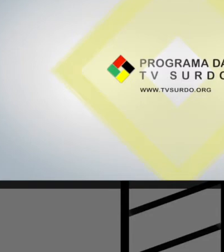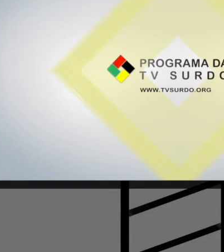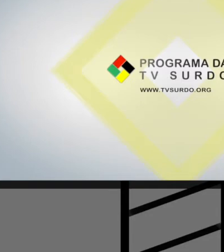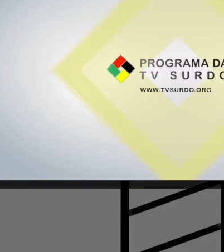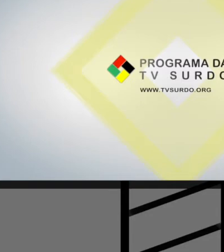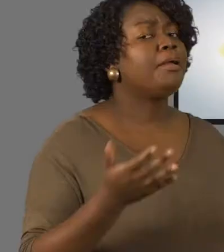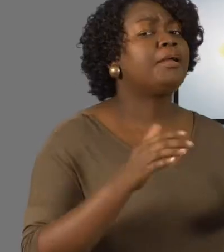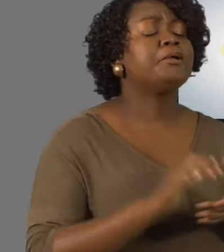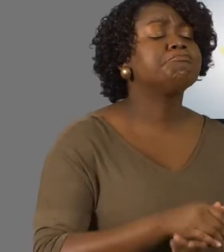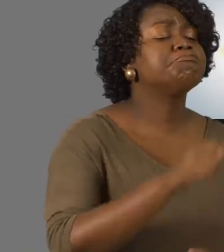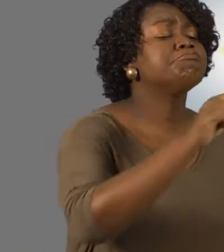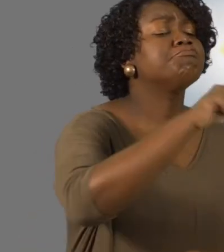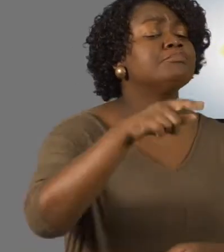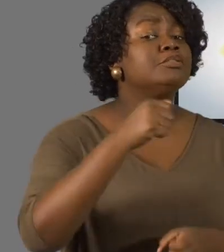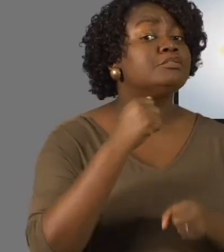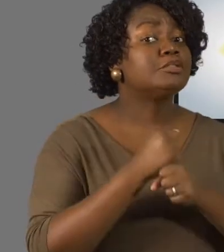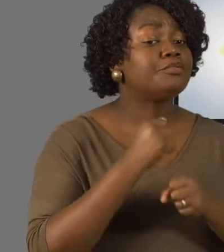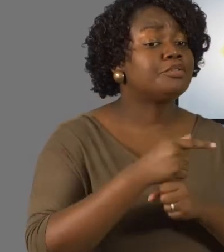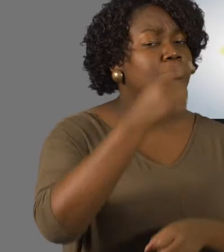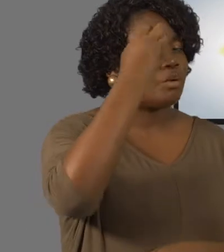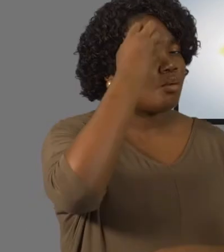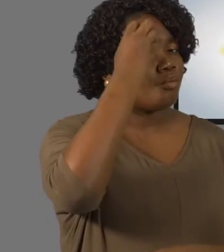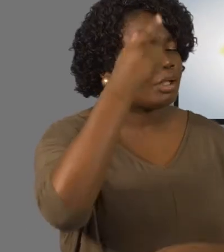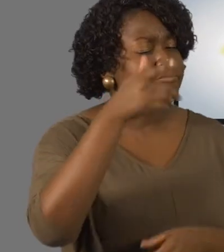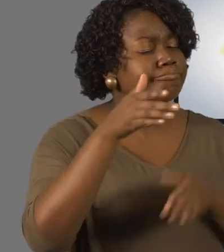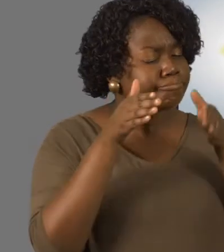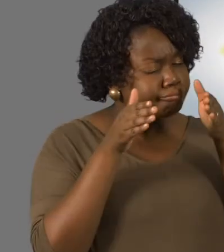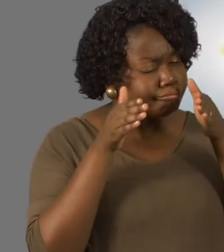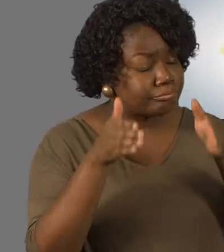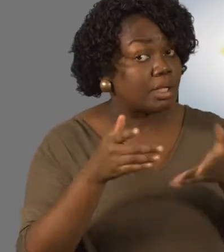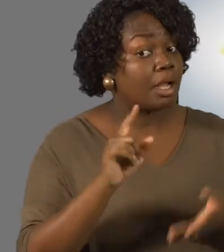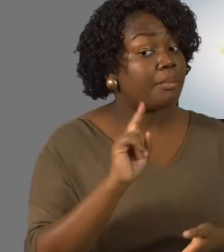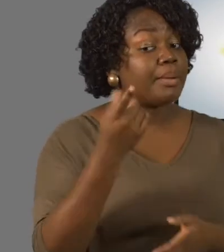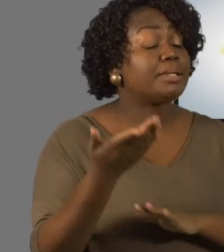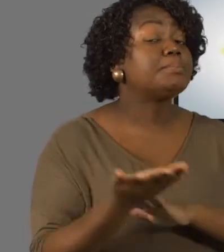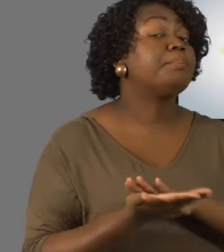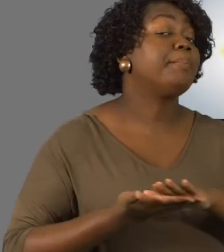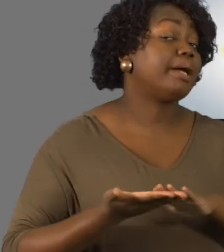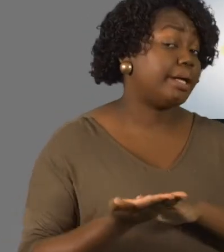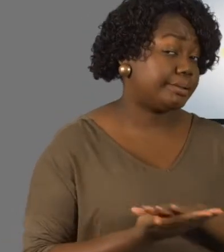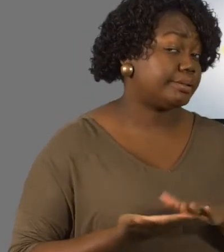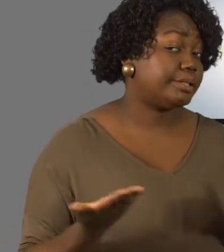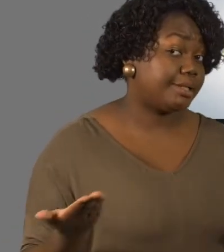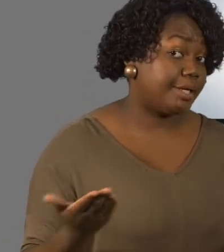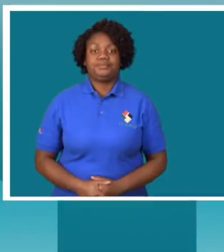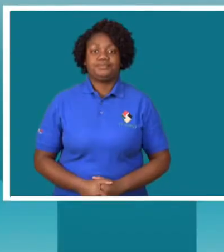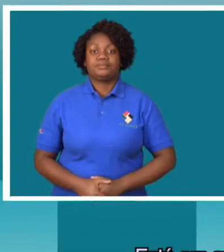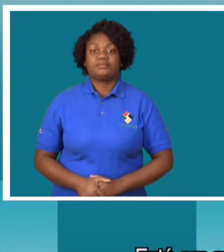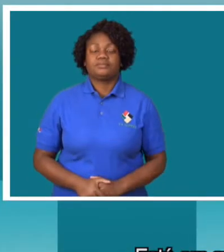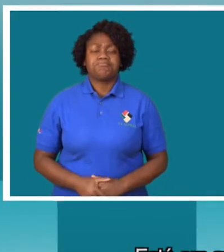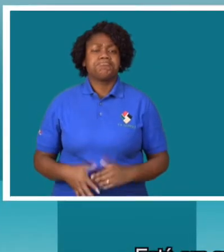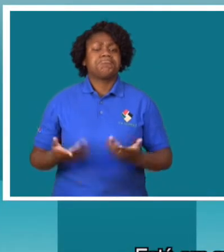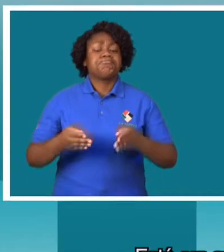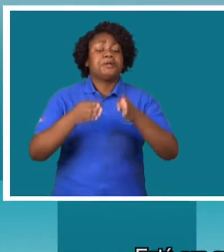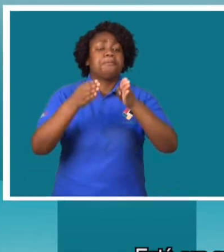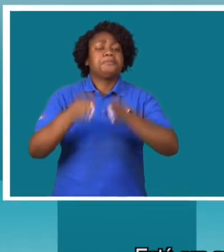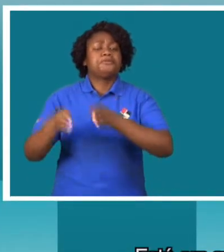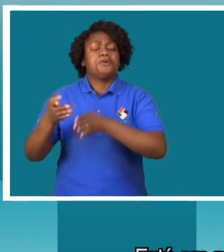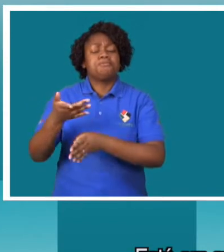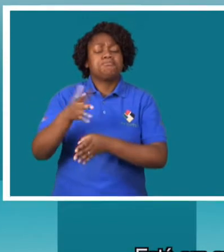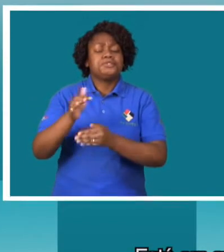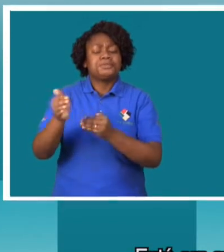profissionais na cidade de Maputo. Numa primeira fase, ele é direcionado a funcionários públicos. Está em curso a